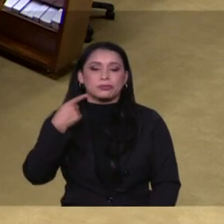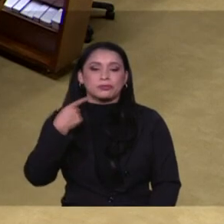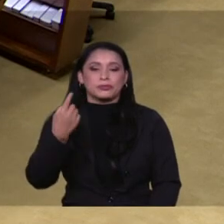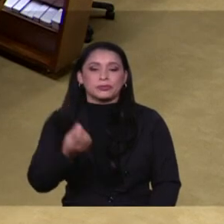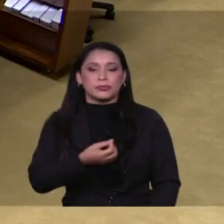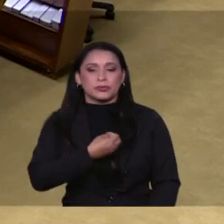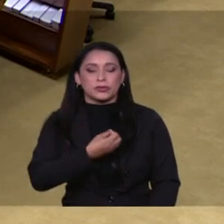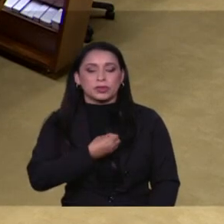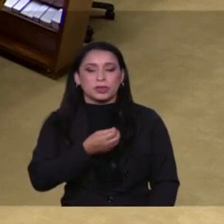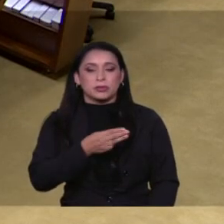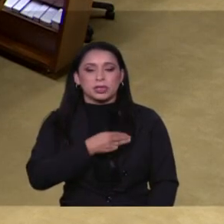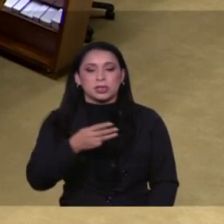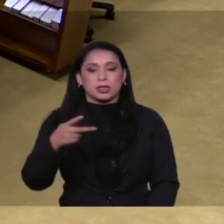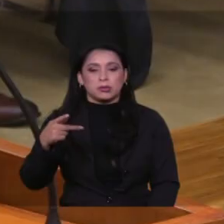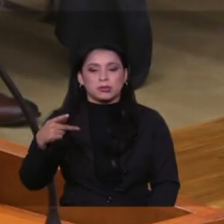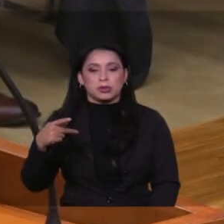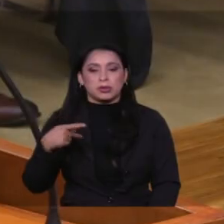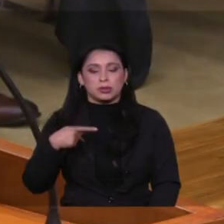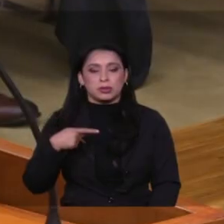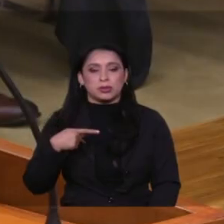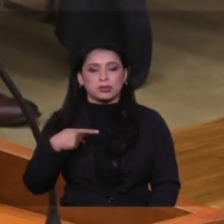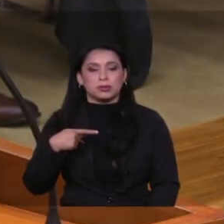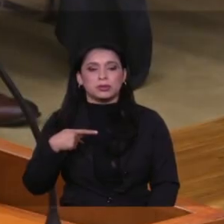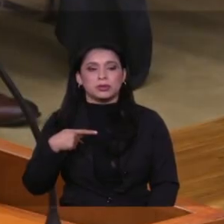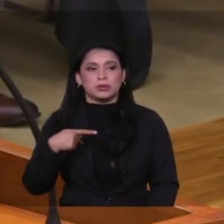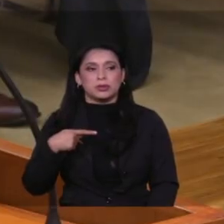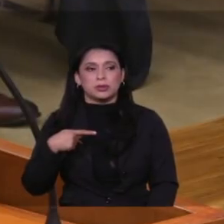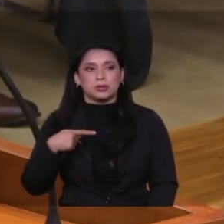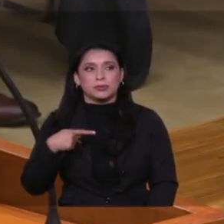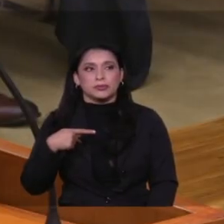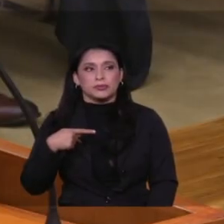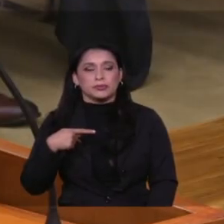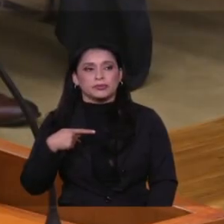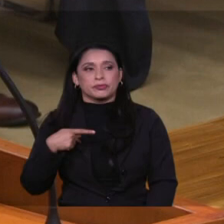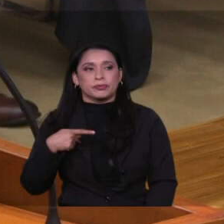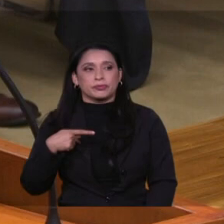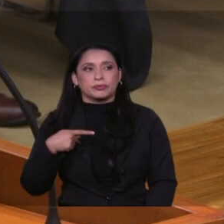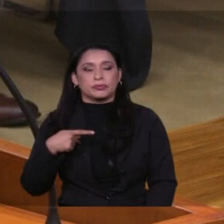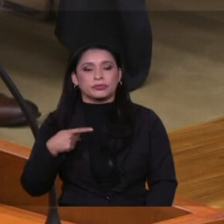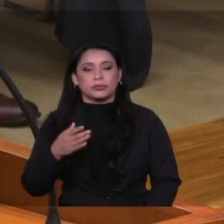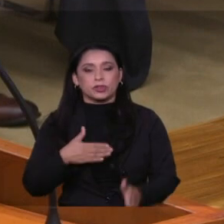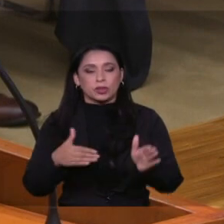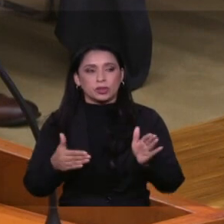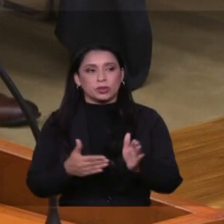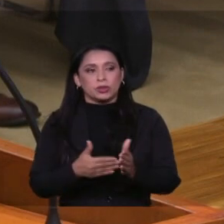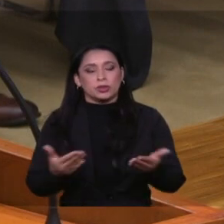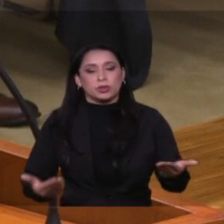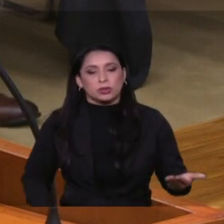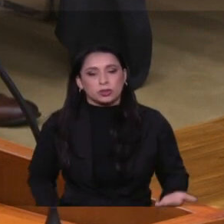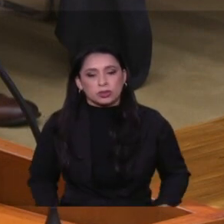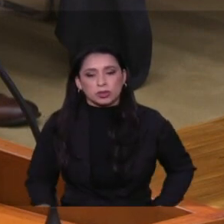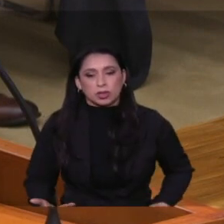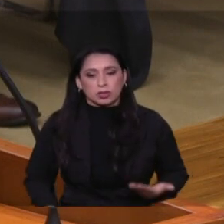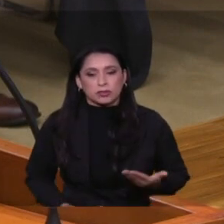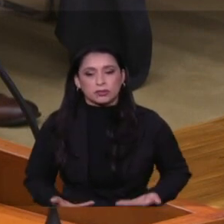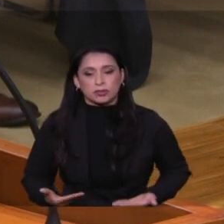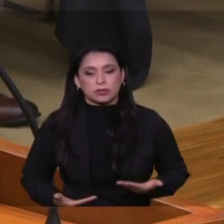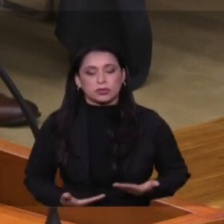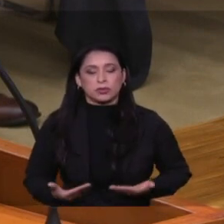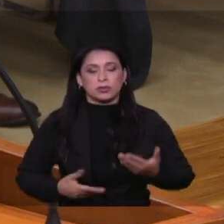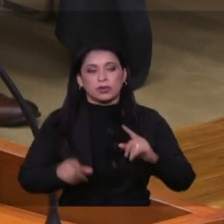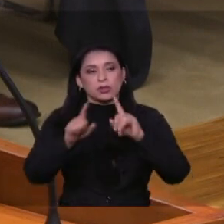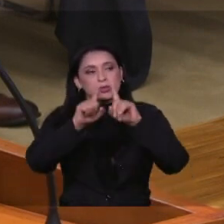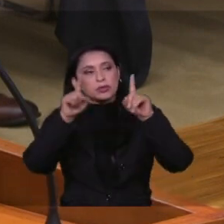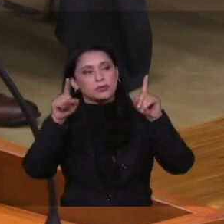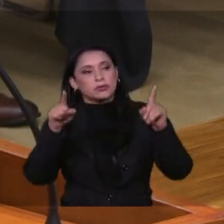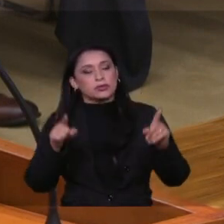ao Ministério Público, a representante do Ministério Público Federal e a todos os serventuários, servidores branca, que aqui gravata colorida, contribuem para